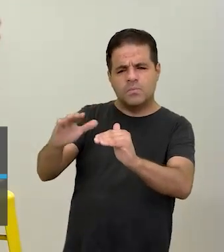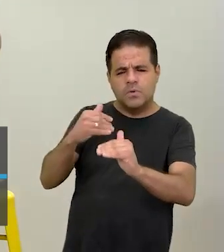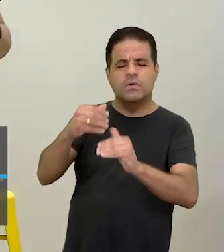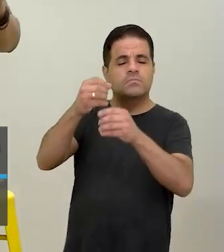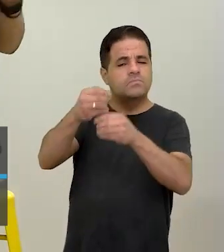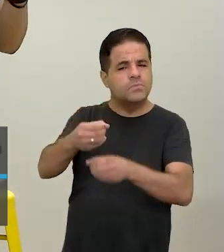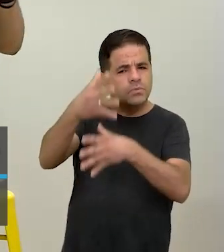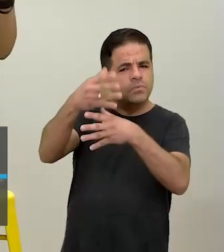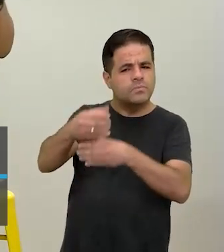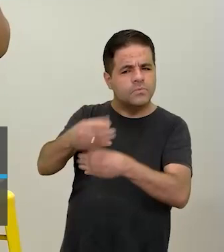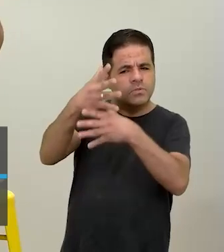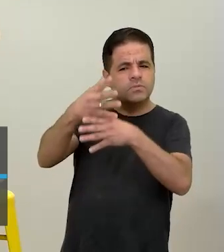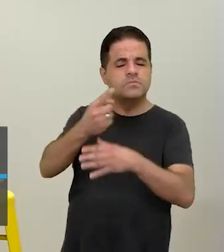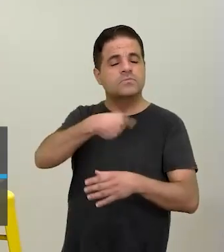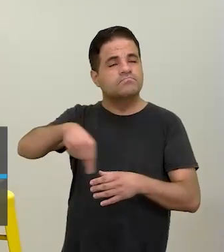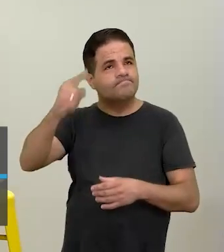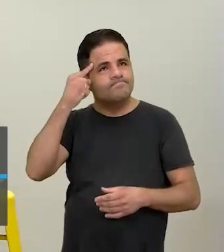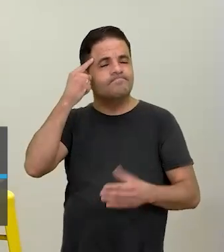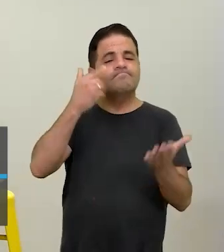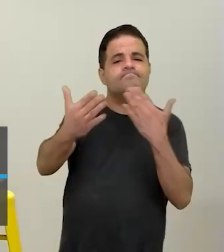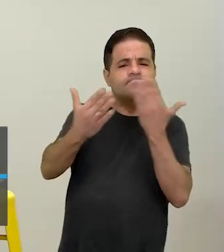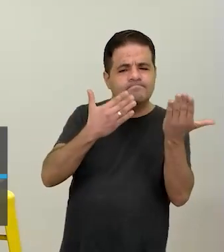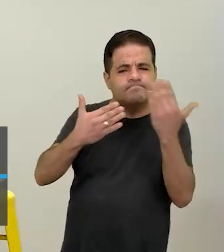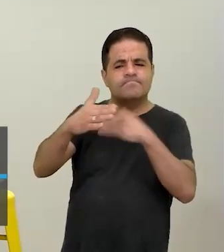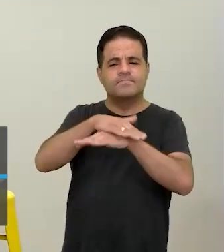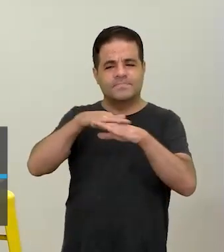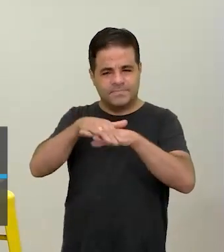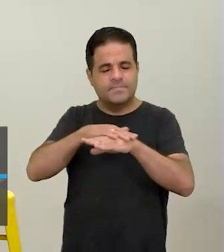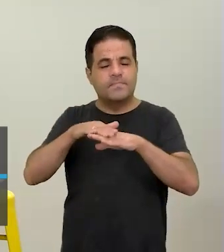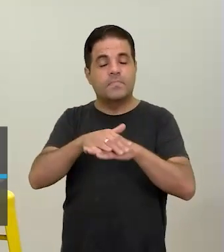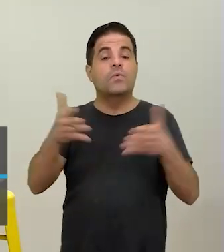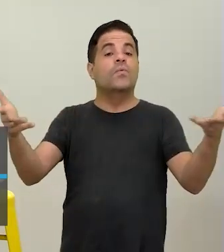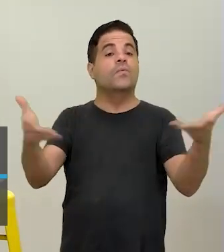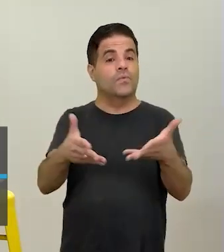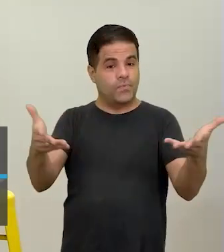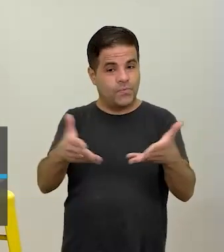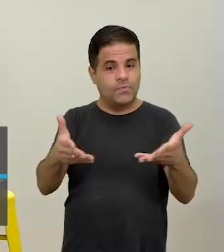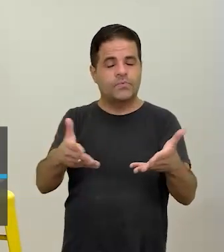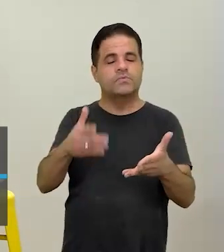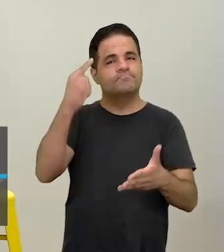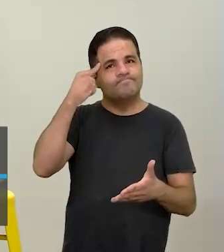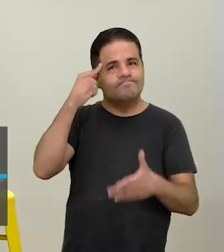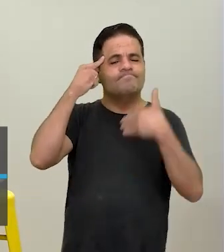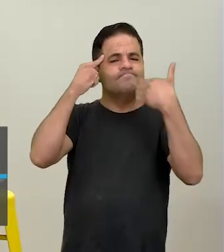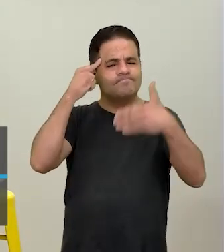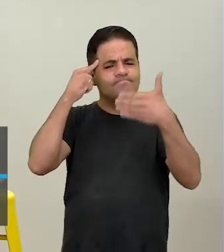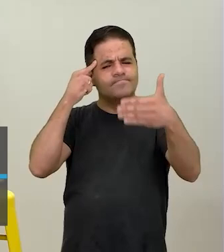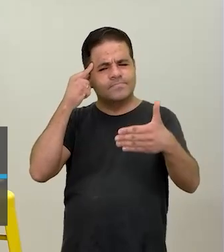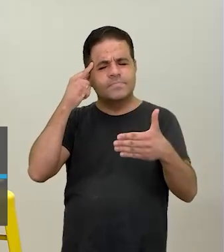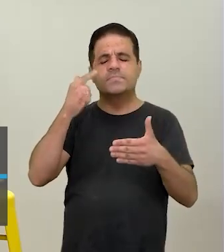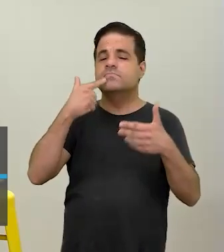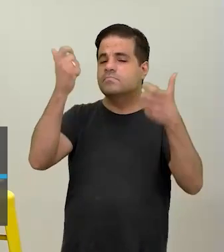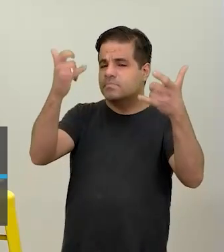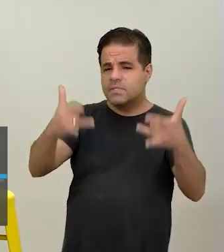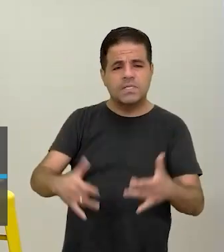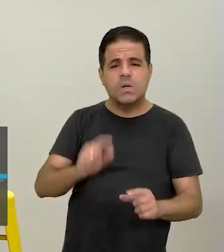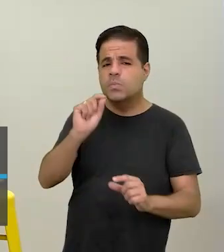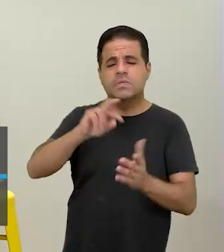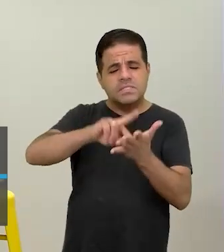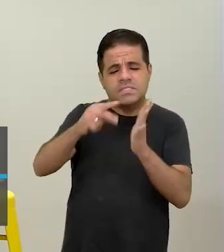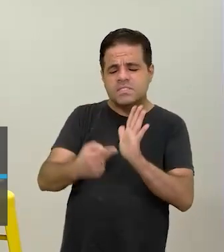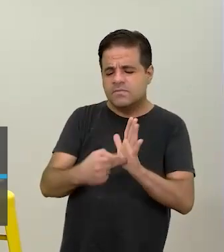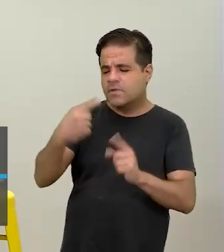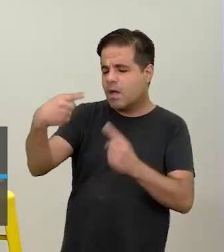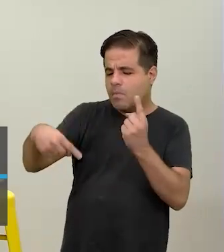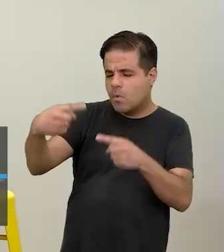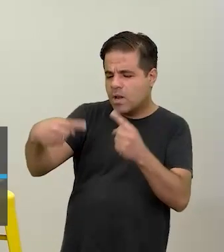os professores, para que a gente tenha uma conversa. Então, hoje a gente vai destrinchar um pouco melhor o que realmente é política,